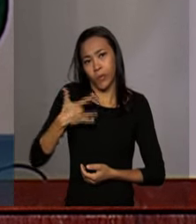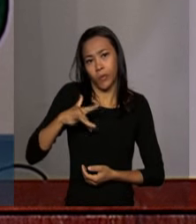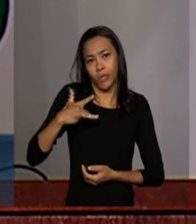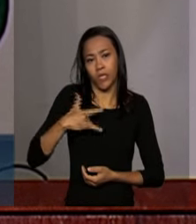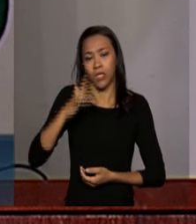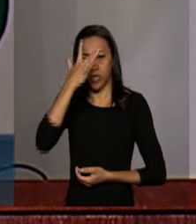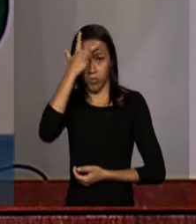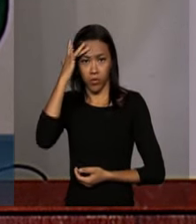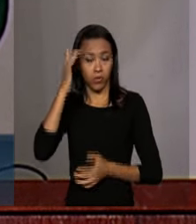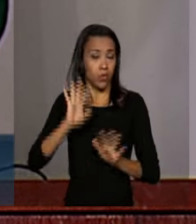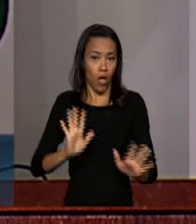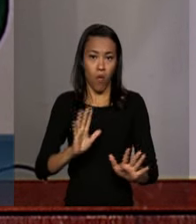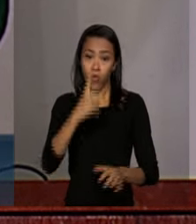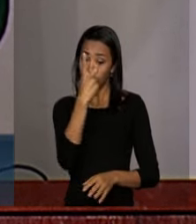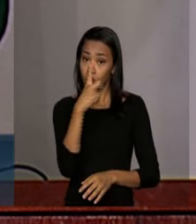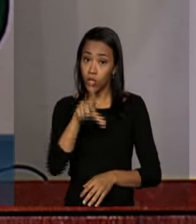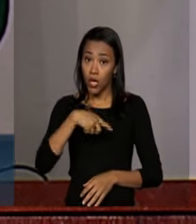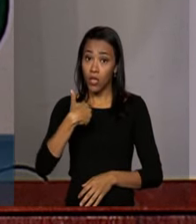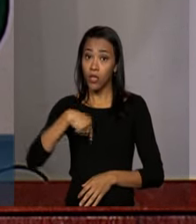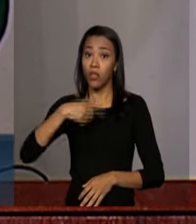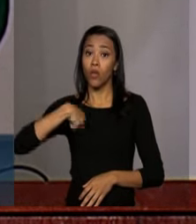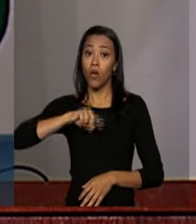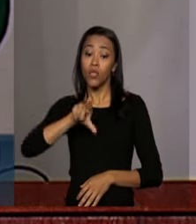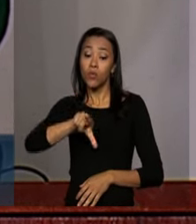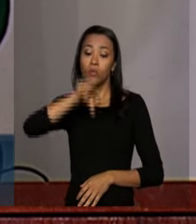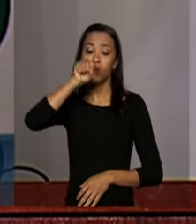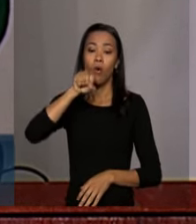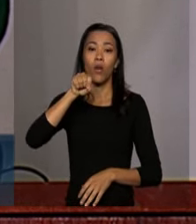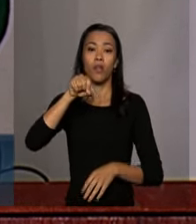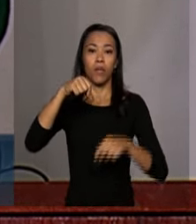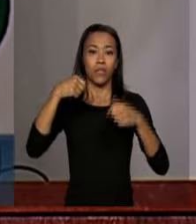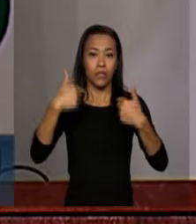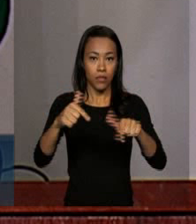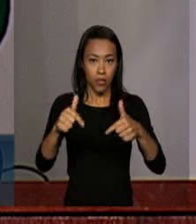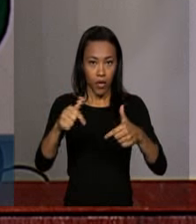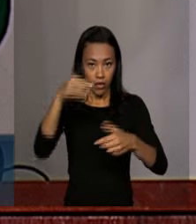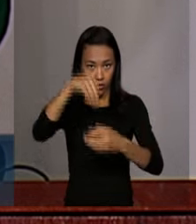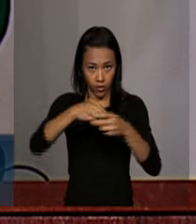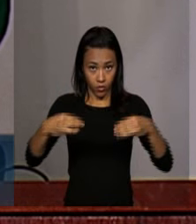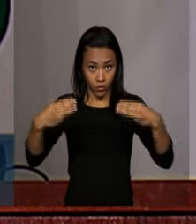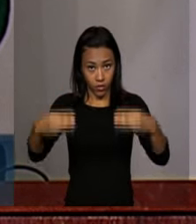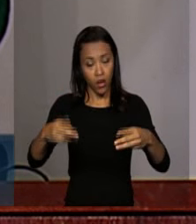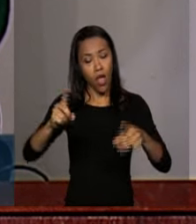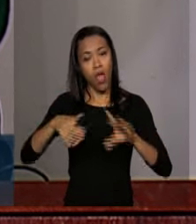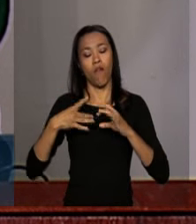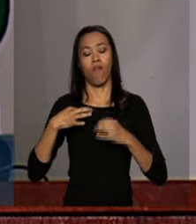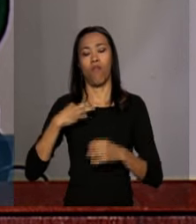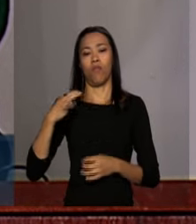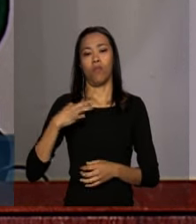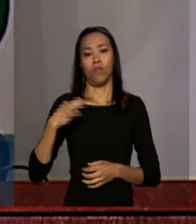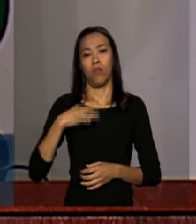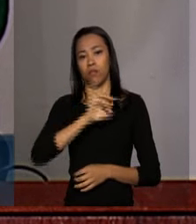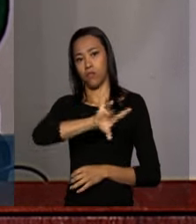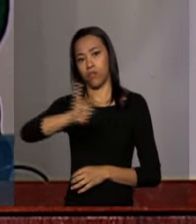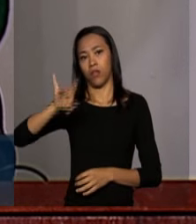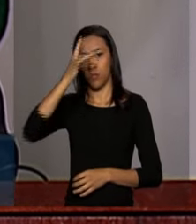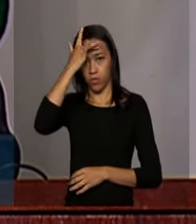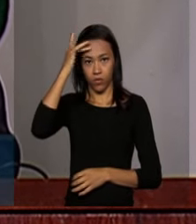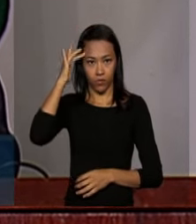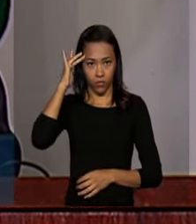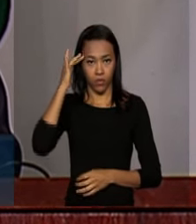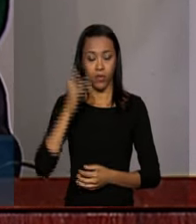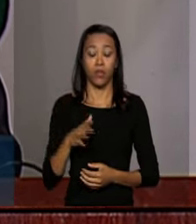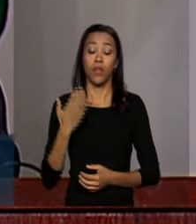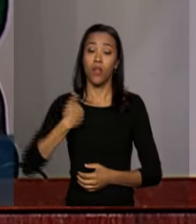que a escolha que fizemos ao ingressar no Ministério foi racional e voluntária. Não podemos,